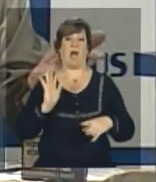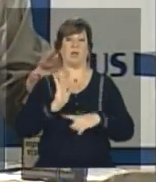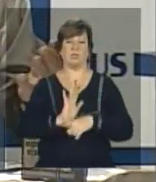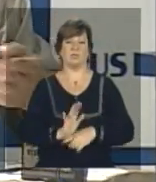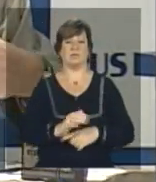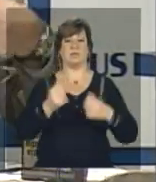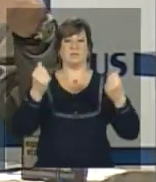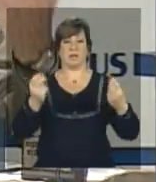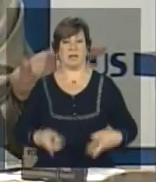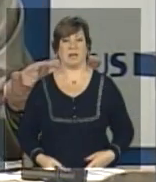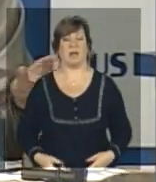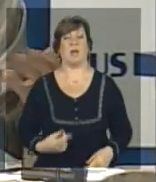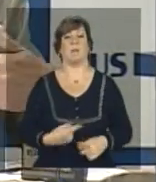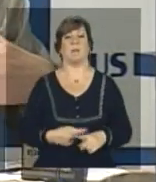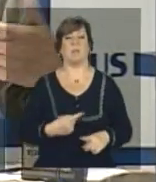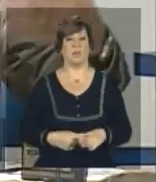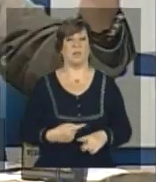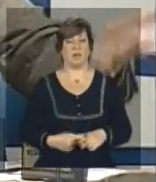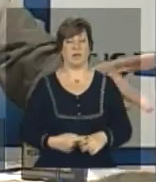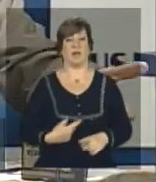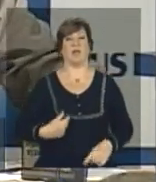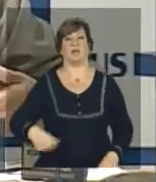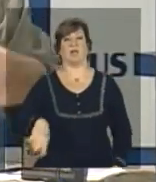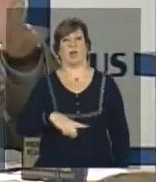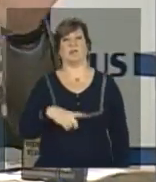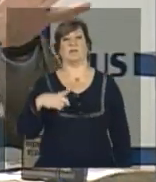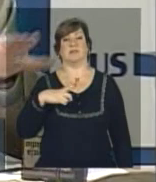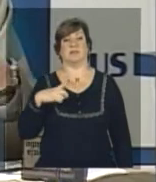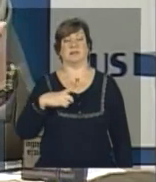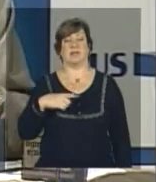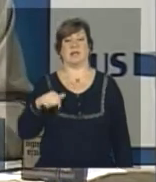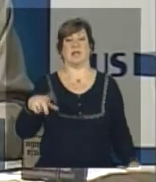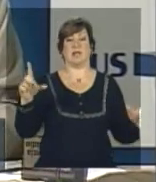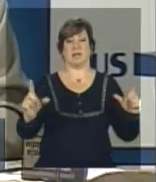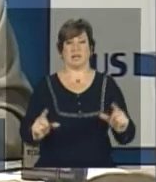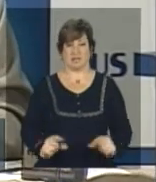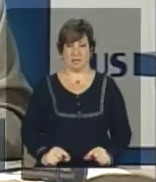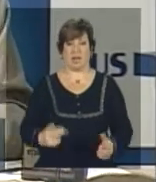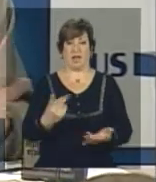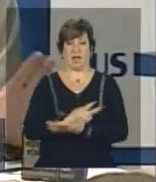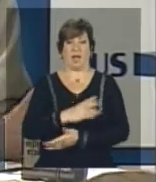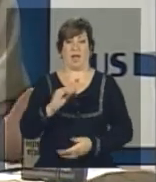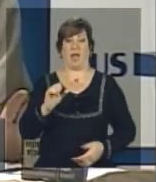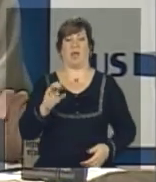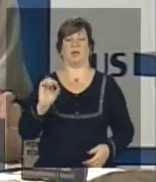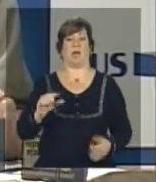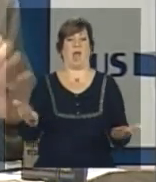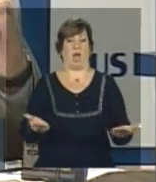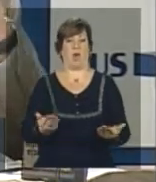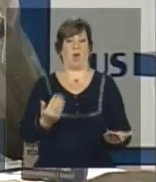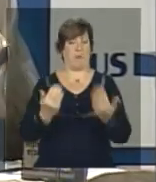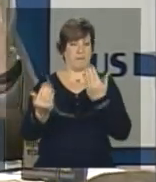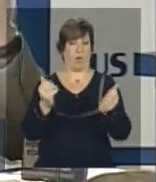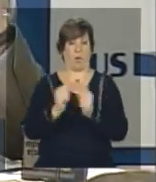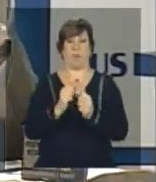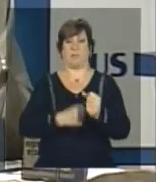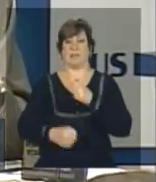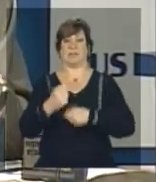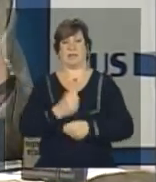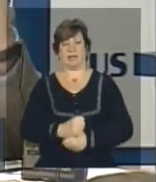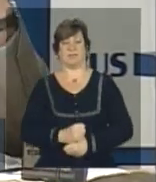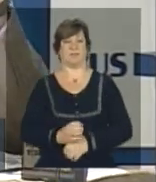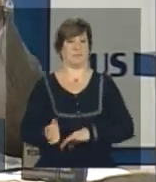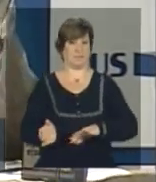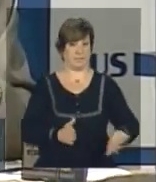também a explicar, logicamente, por que é que a gente tem essa redução de casos agora em relação ao ano passado. Também é